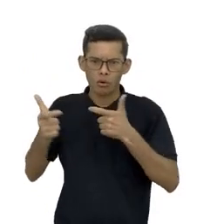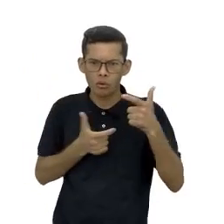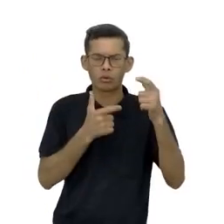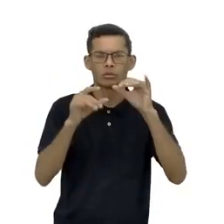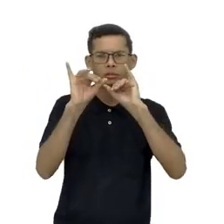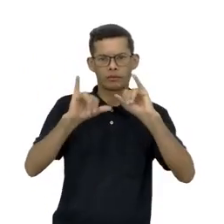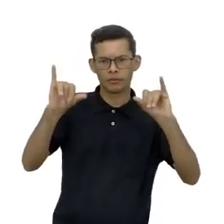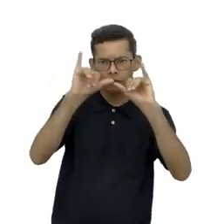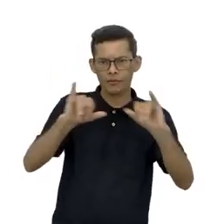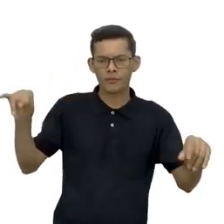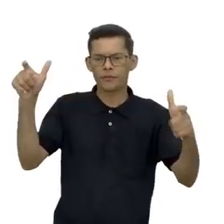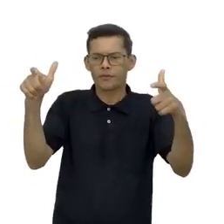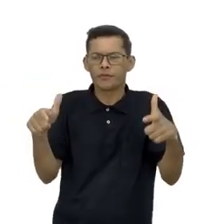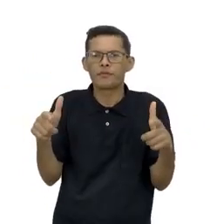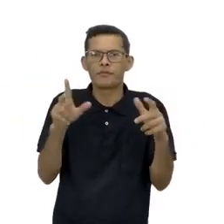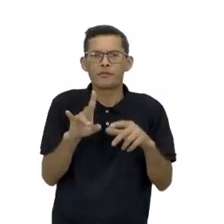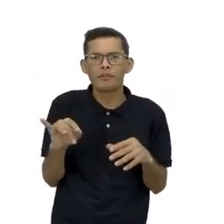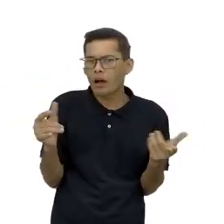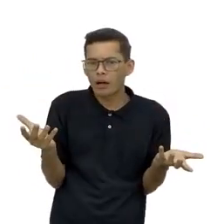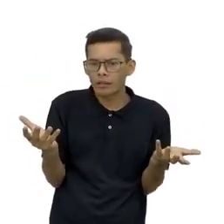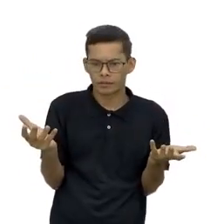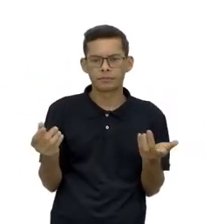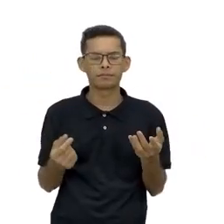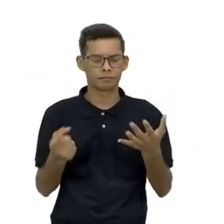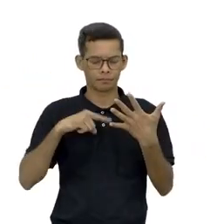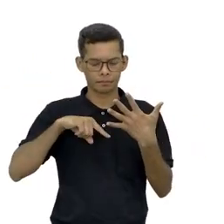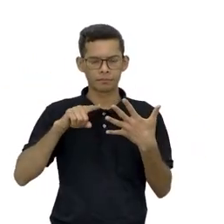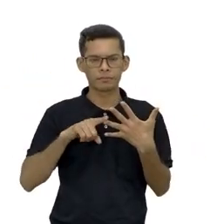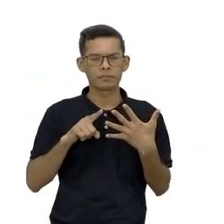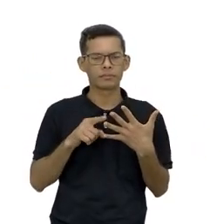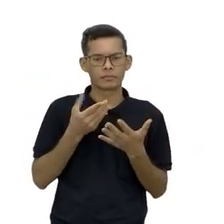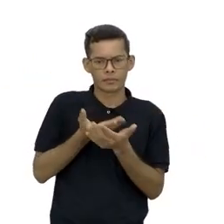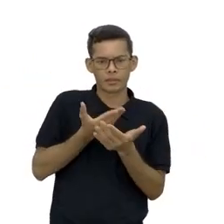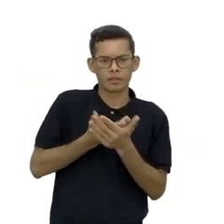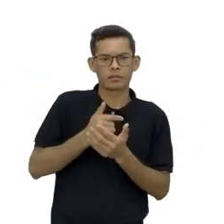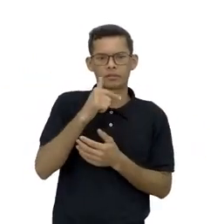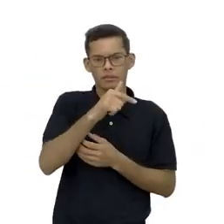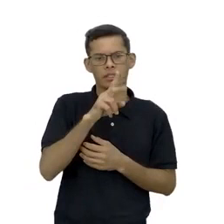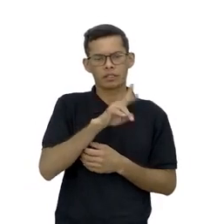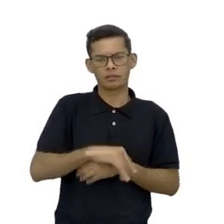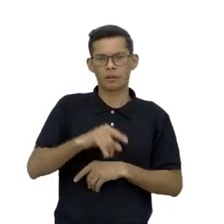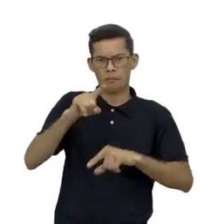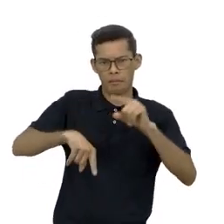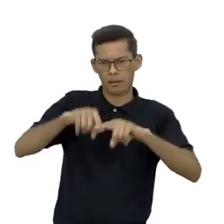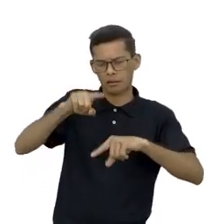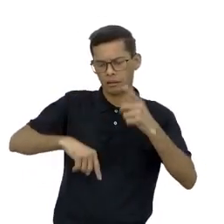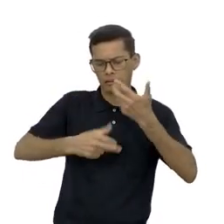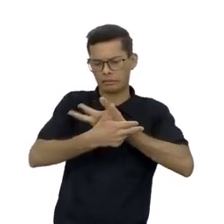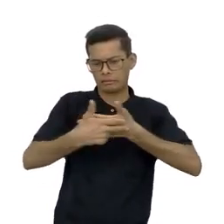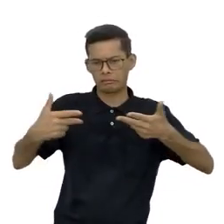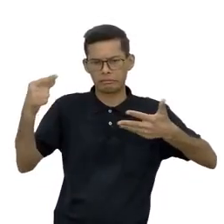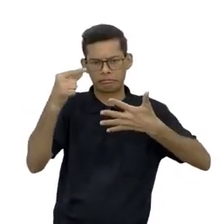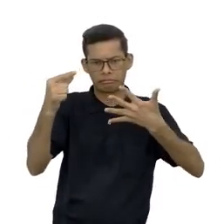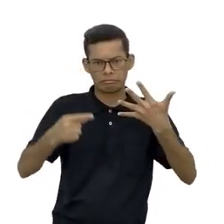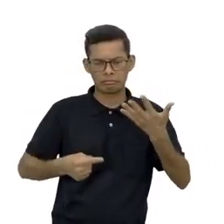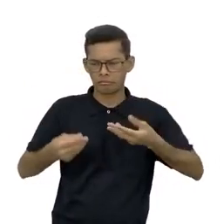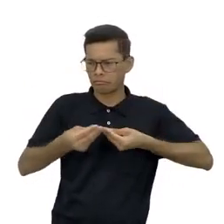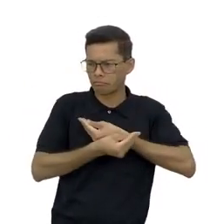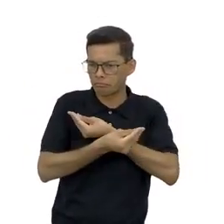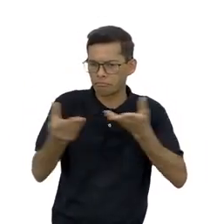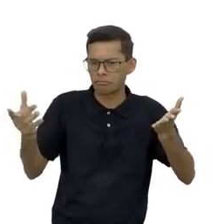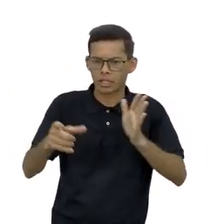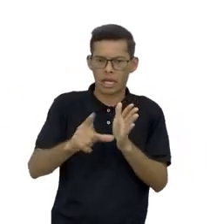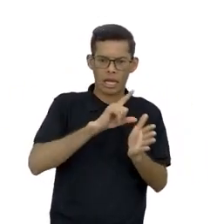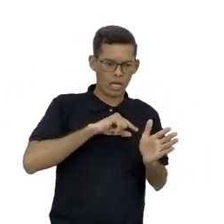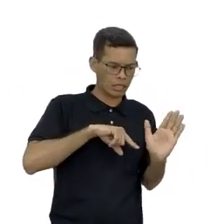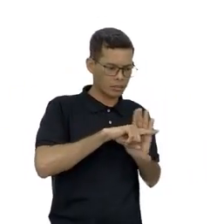reportagem circulará. E a aula 7 é dedicada ao compartilhamento dos materiais que foram pesquisados